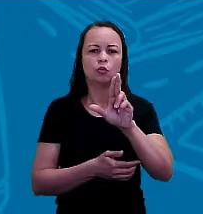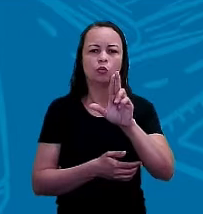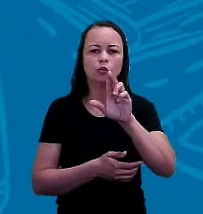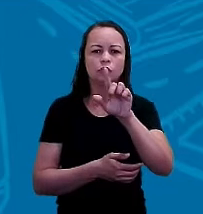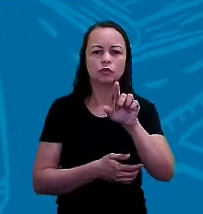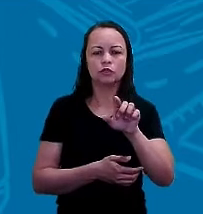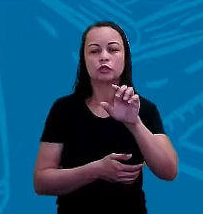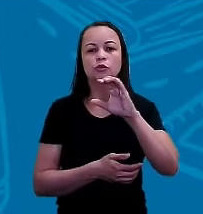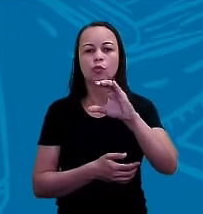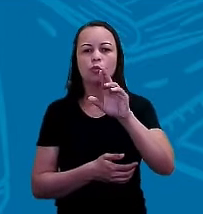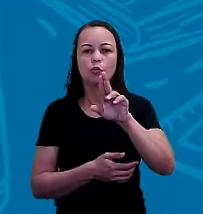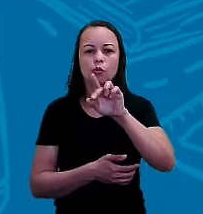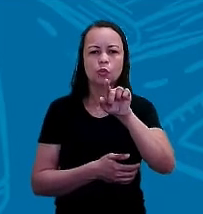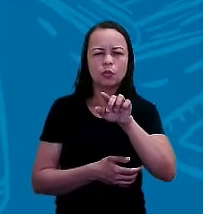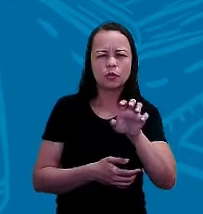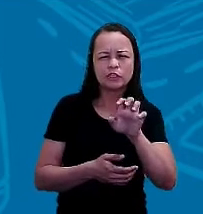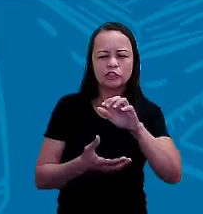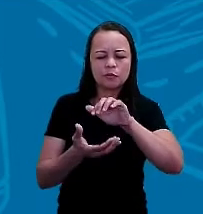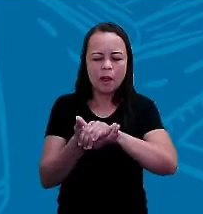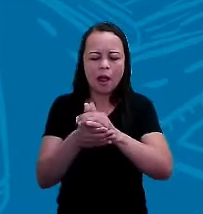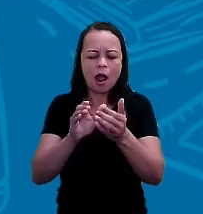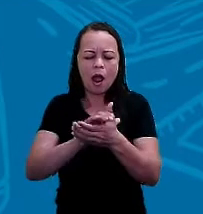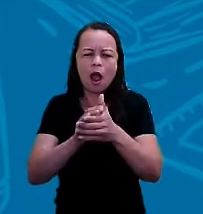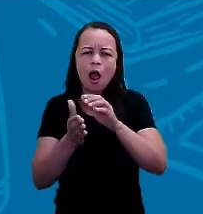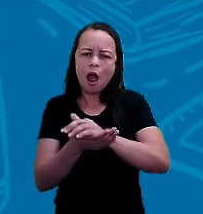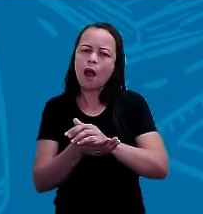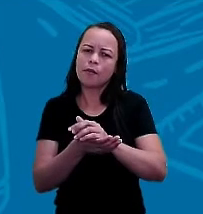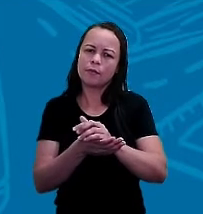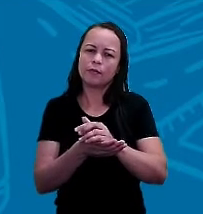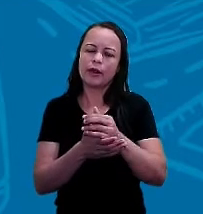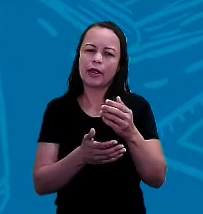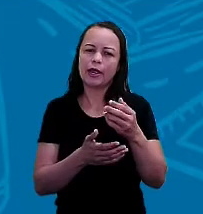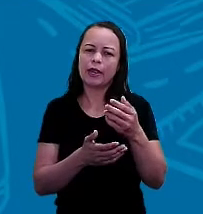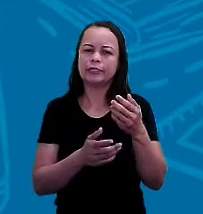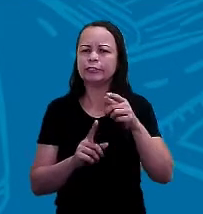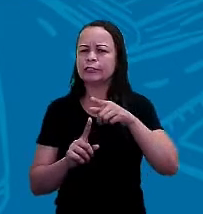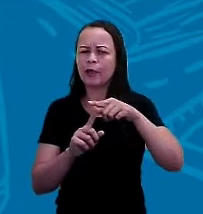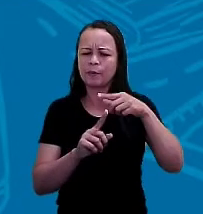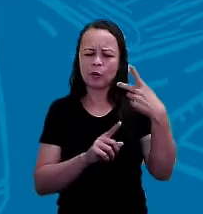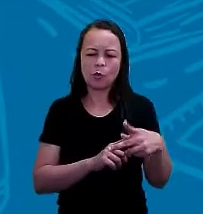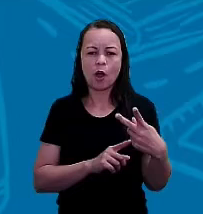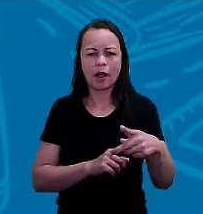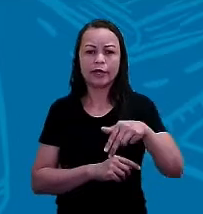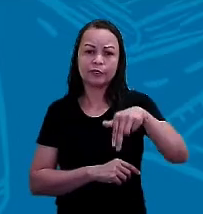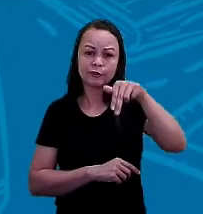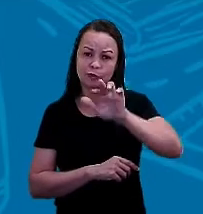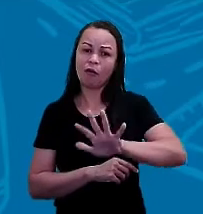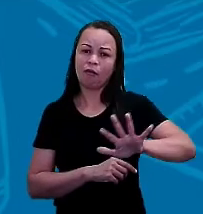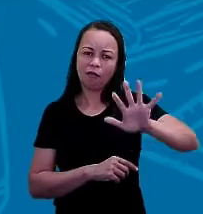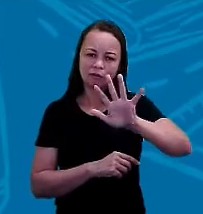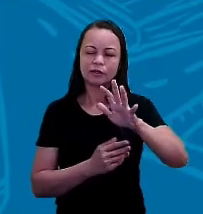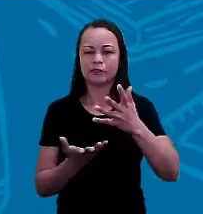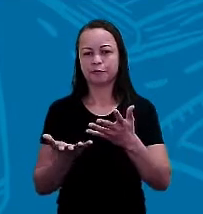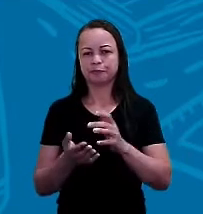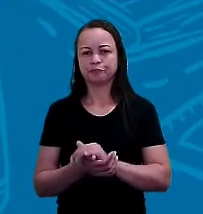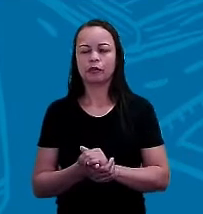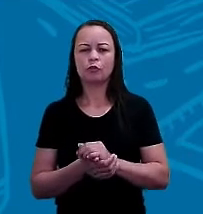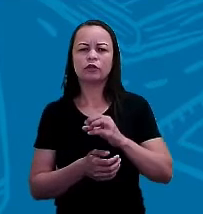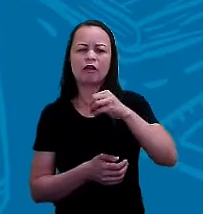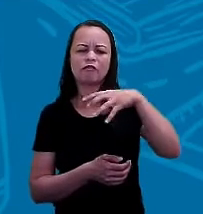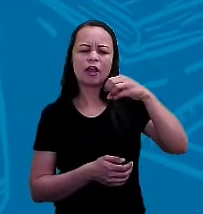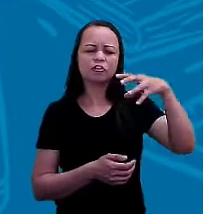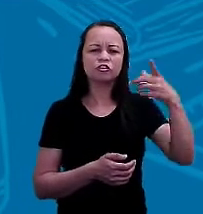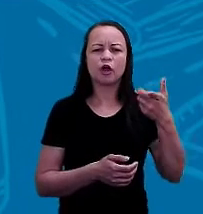fubá. Esse é um prato muito típico da nossa região. Aí a gente vai viajar pelas outras regiões. Tem aí